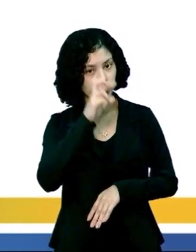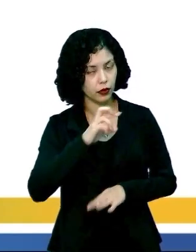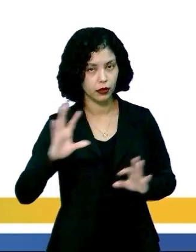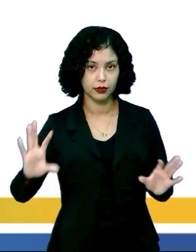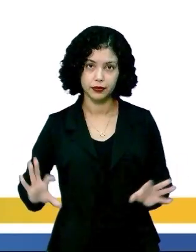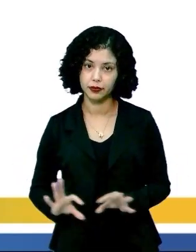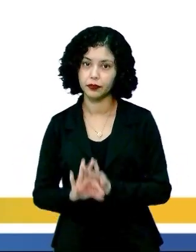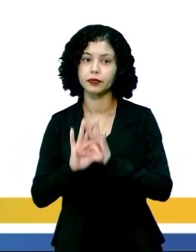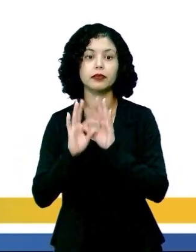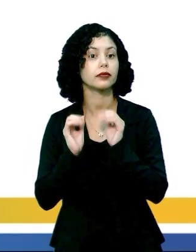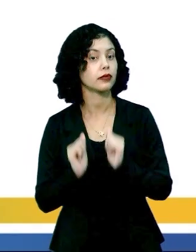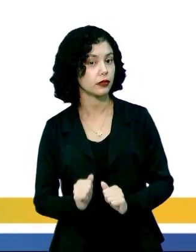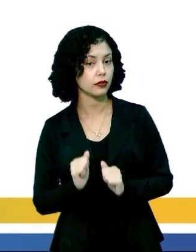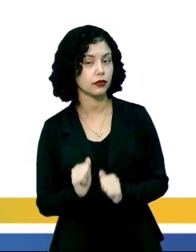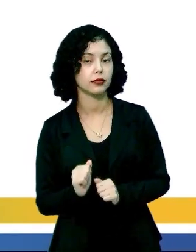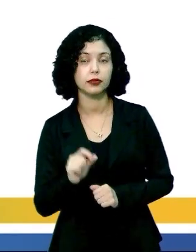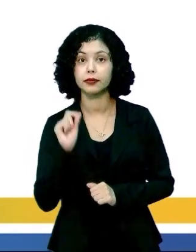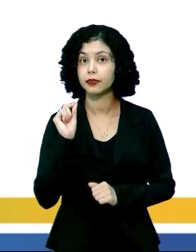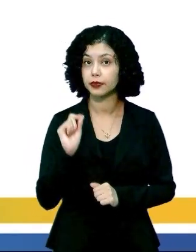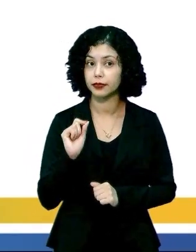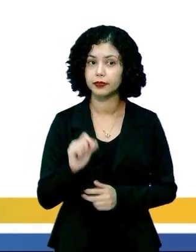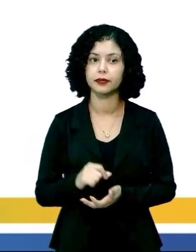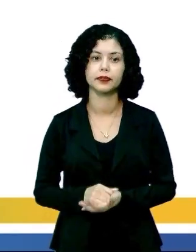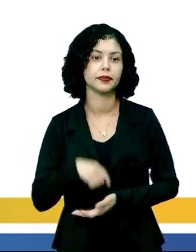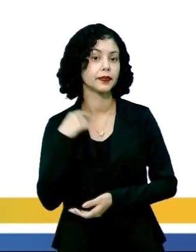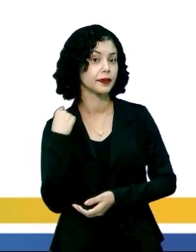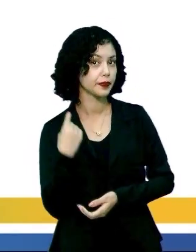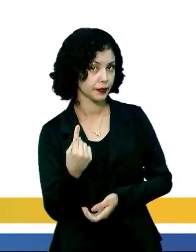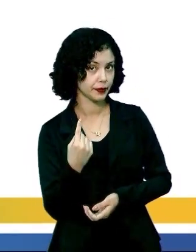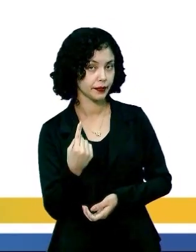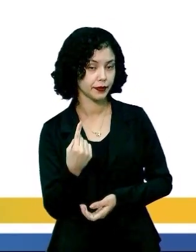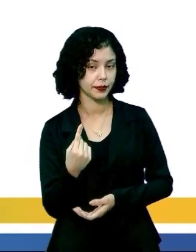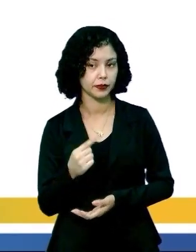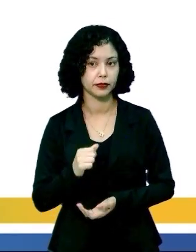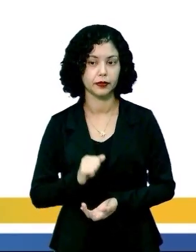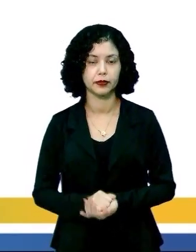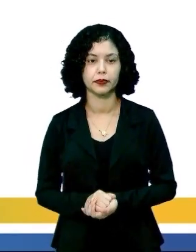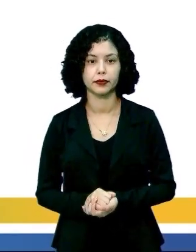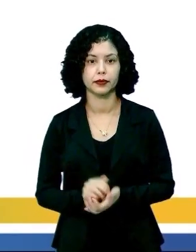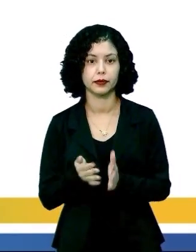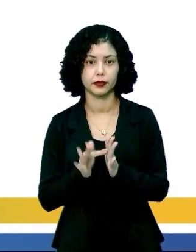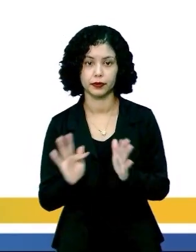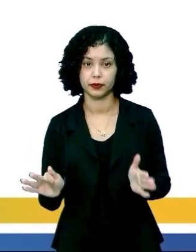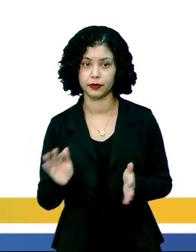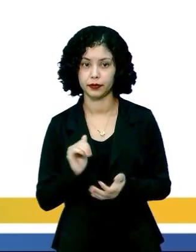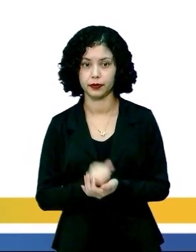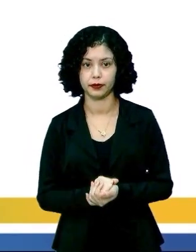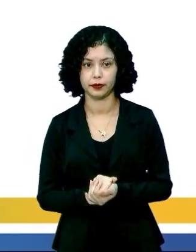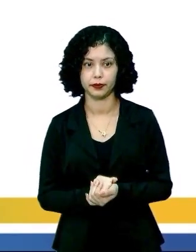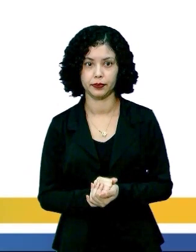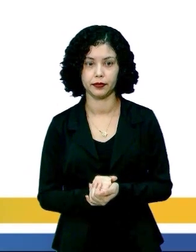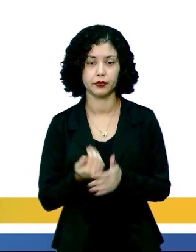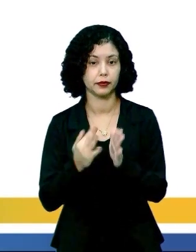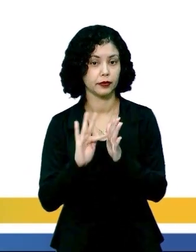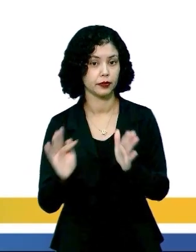Analisando essa relação, podemos afirmar que é uma função